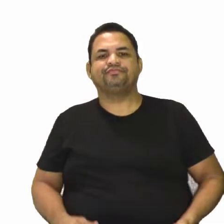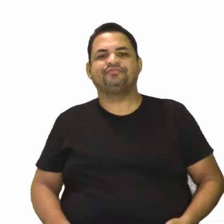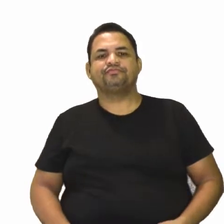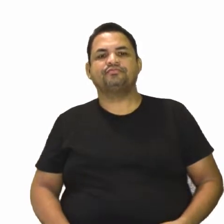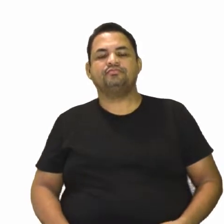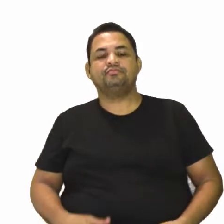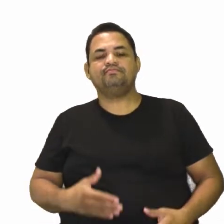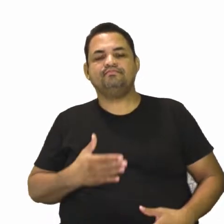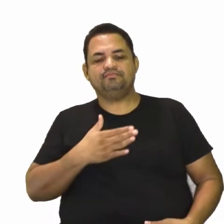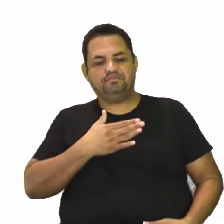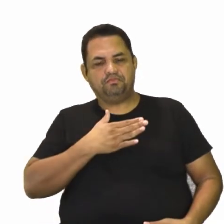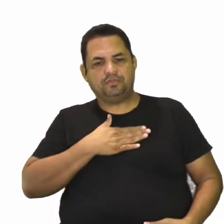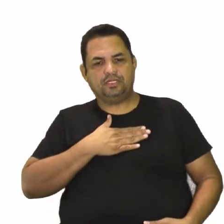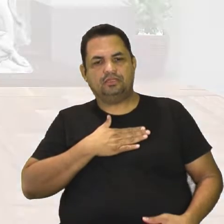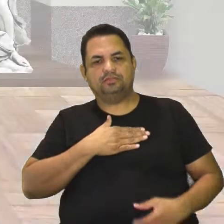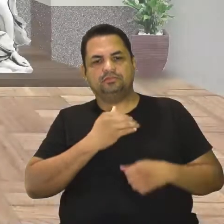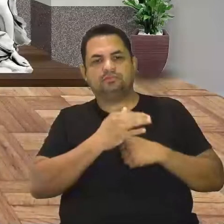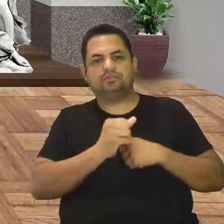Meus queridos alunos,